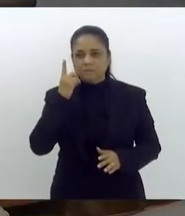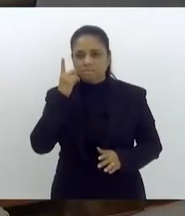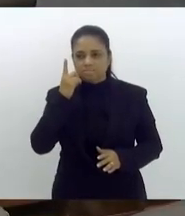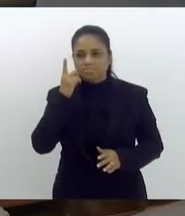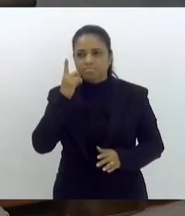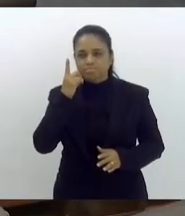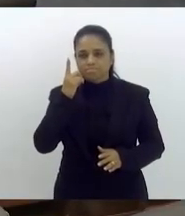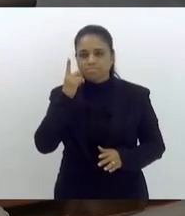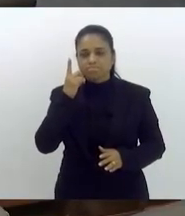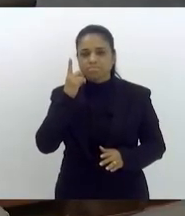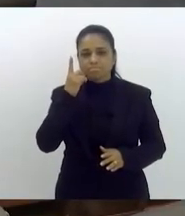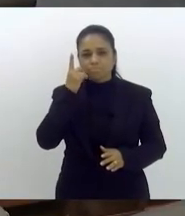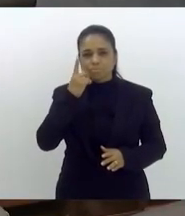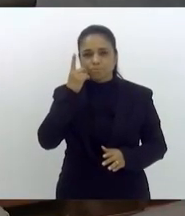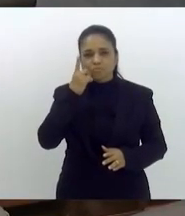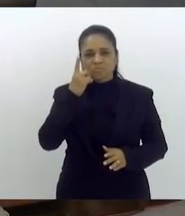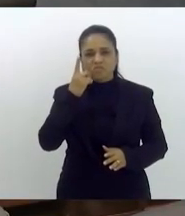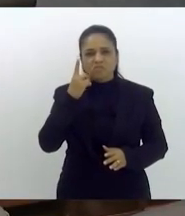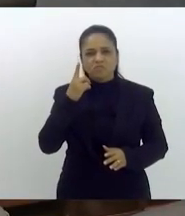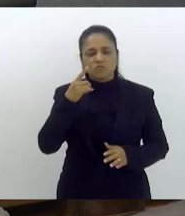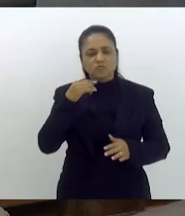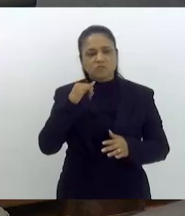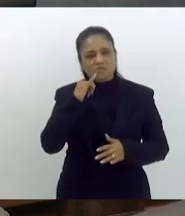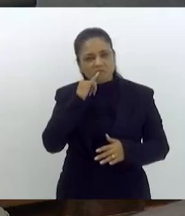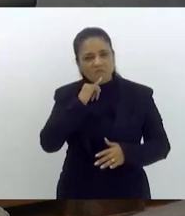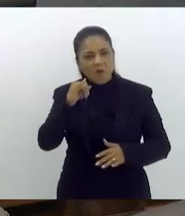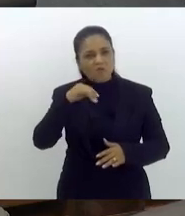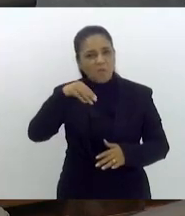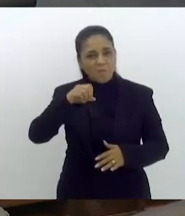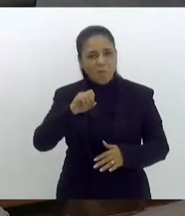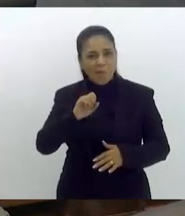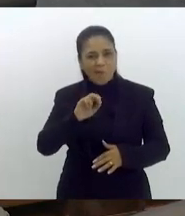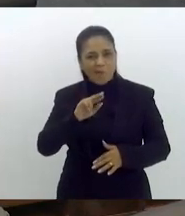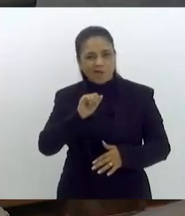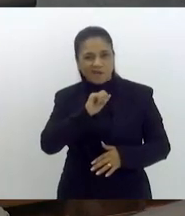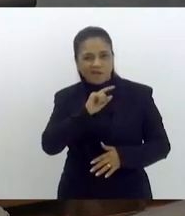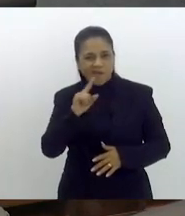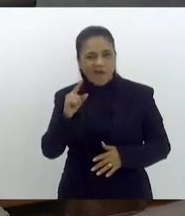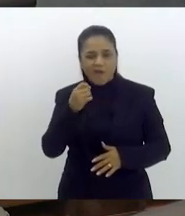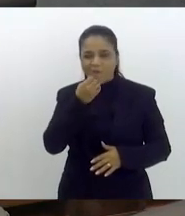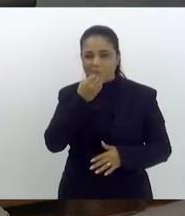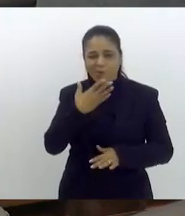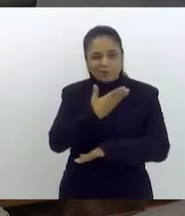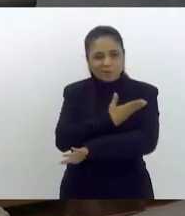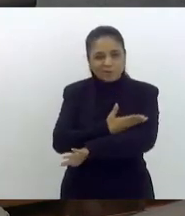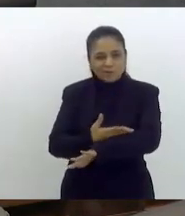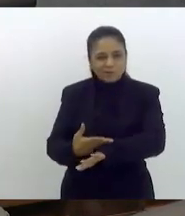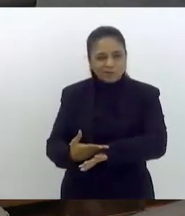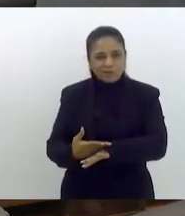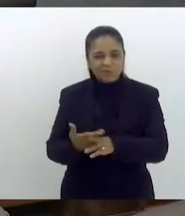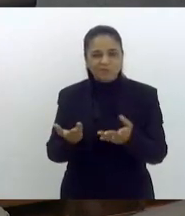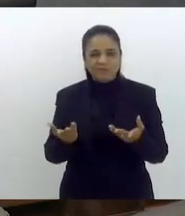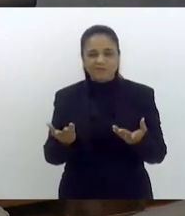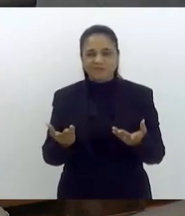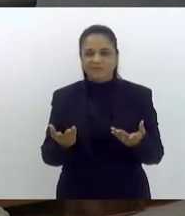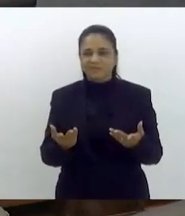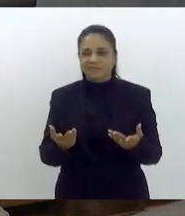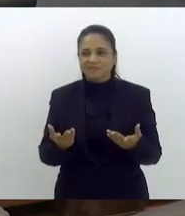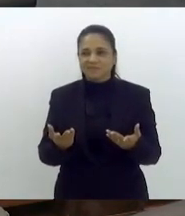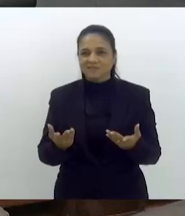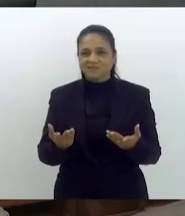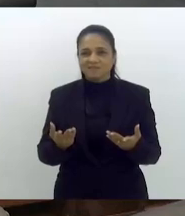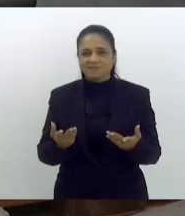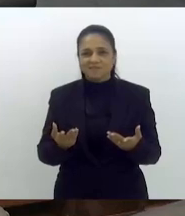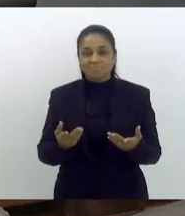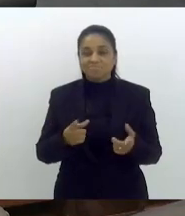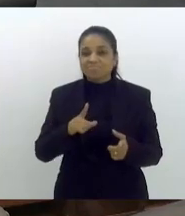aqueles que tanto falam da moral dos bons costumes de repente tá aí